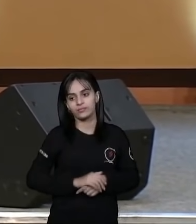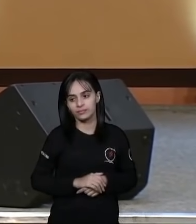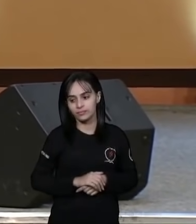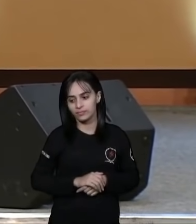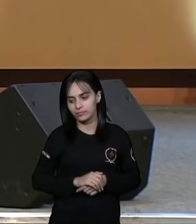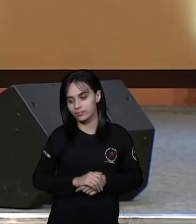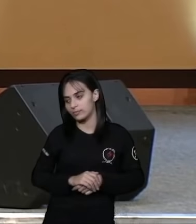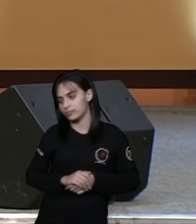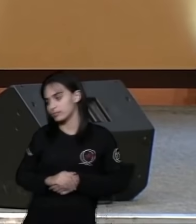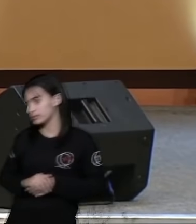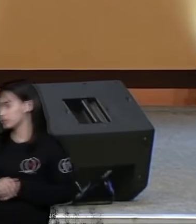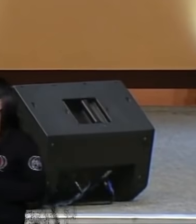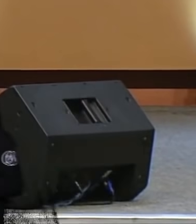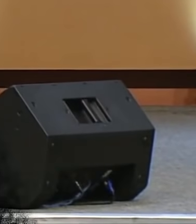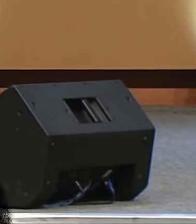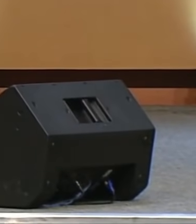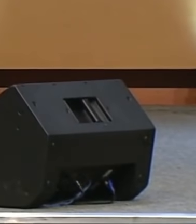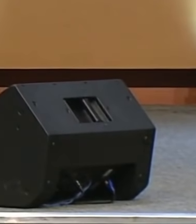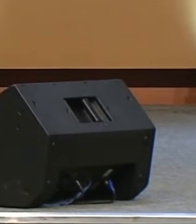vida